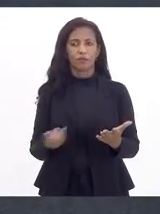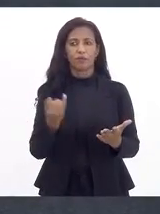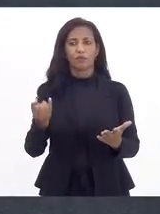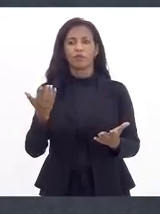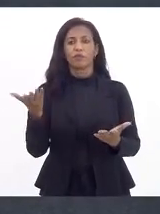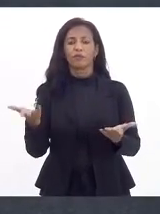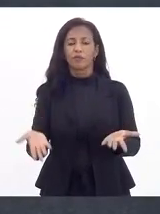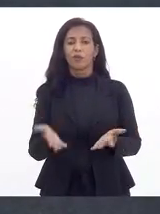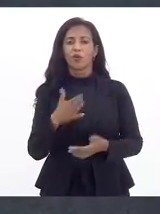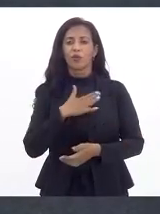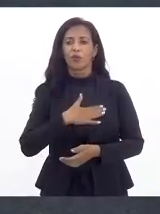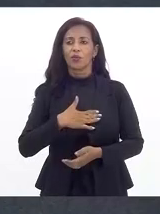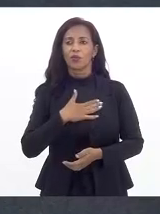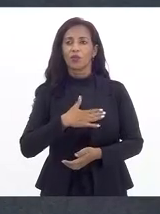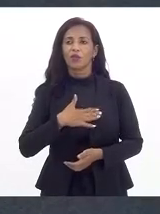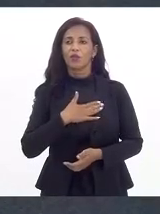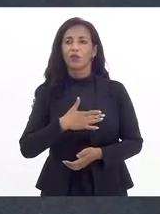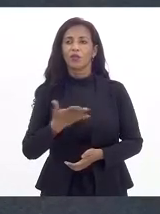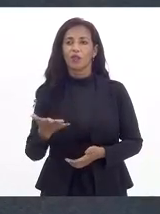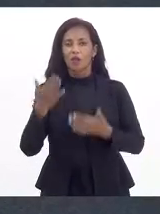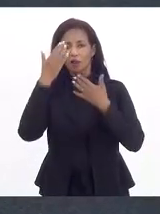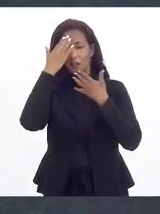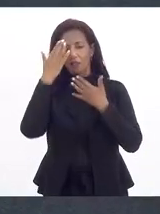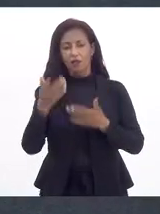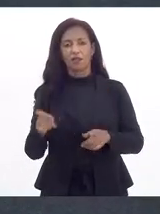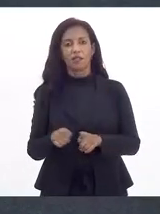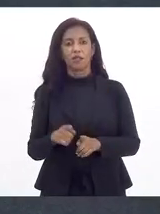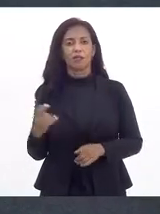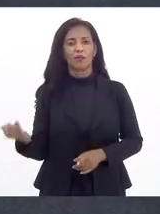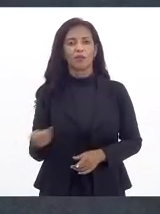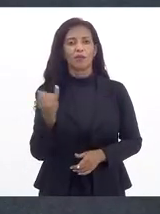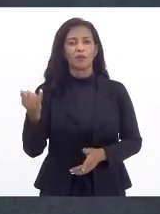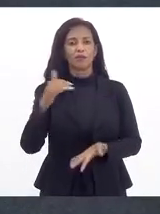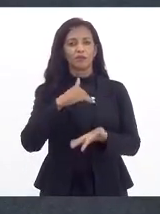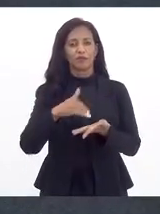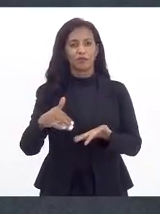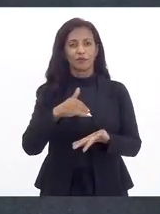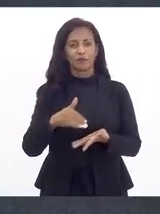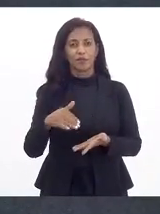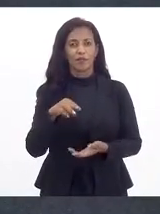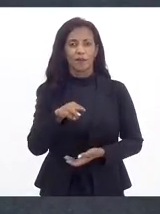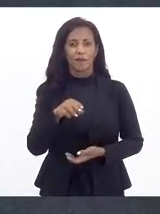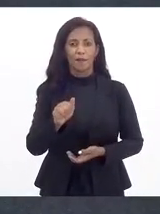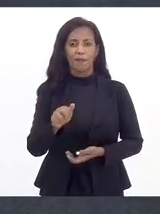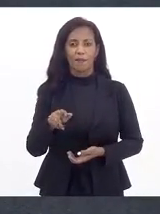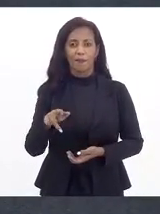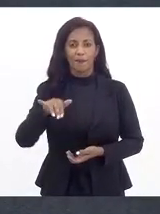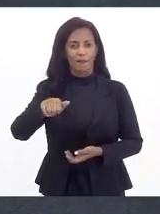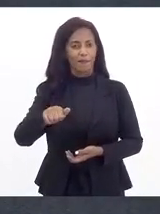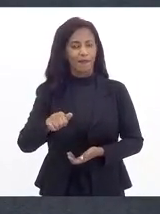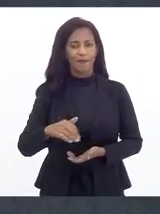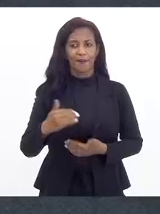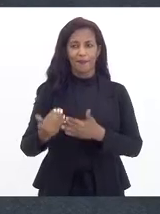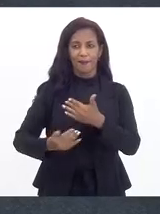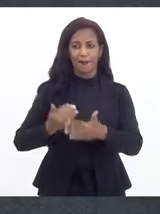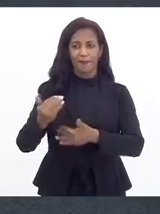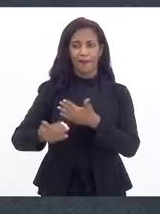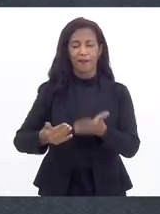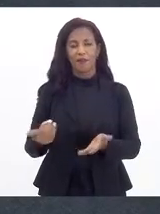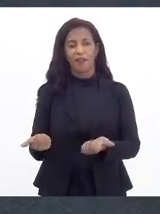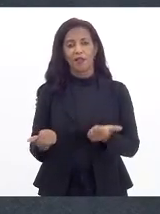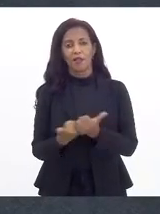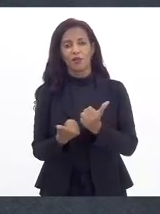eu gostaria aqui de reconhecer também o papel do secretário Matheus Quintal nesse processo e da